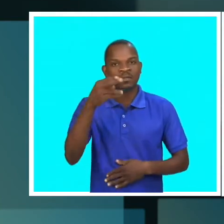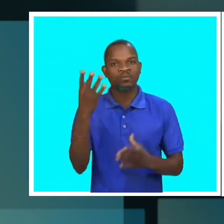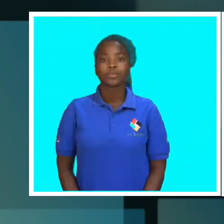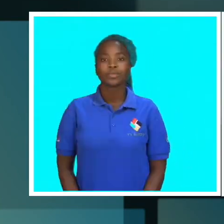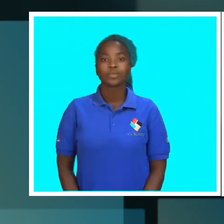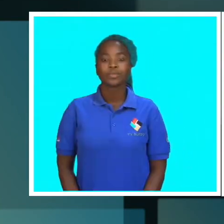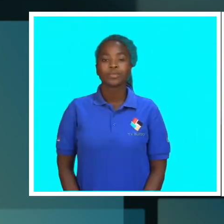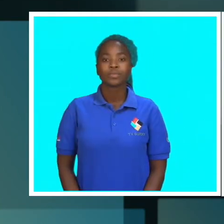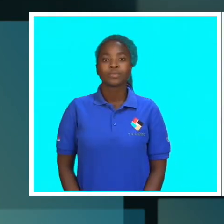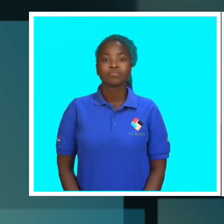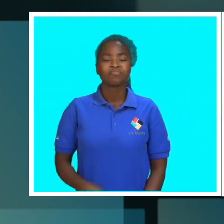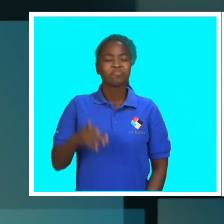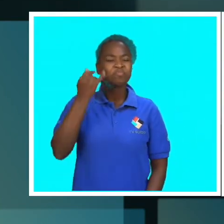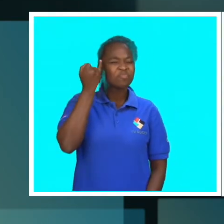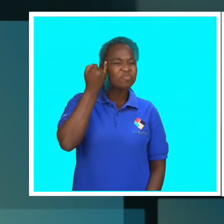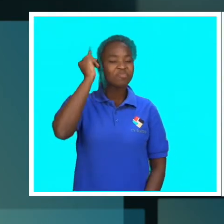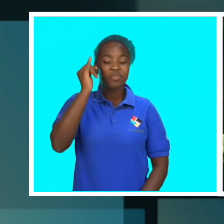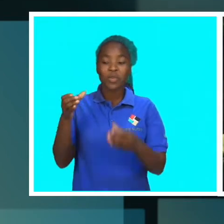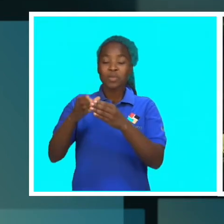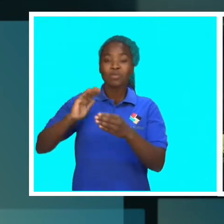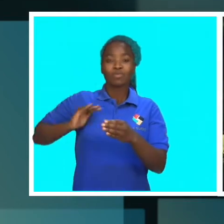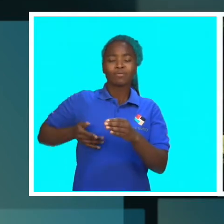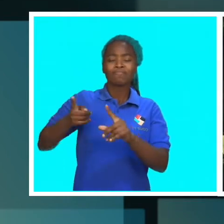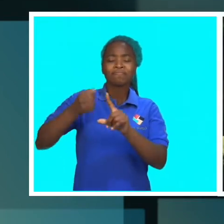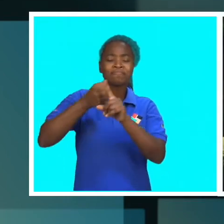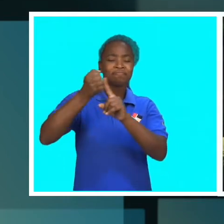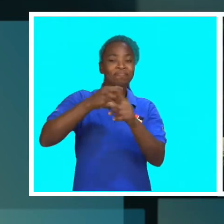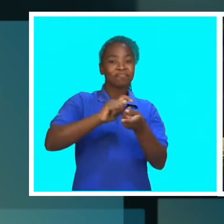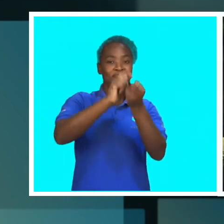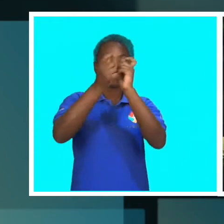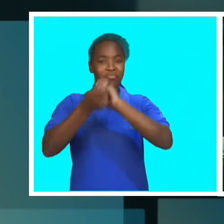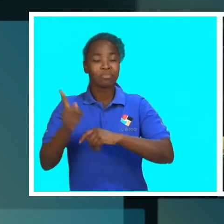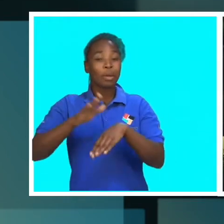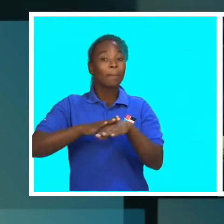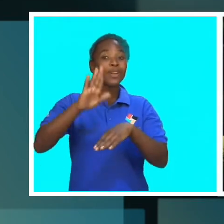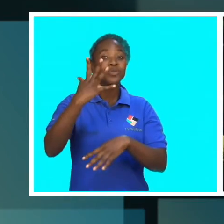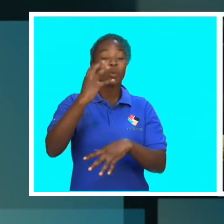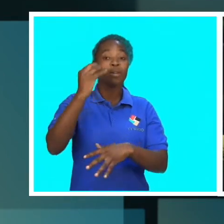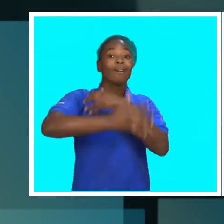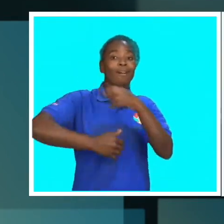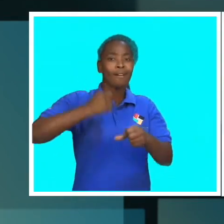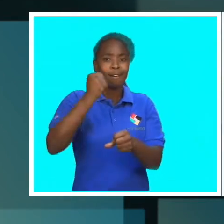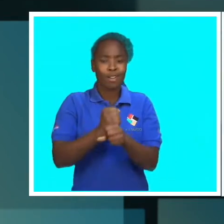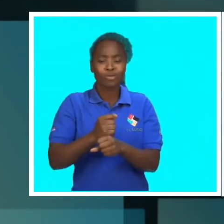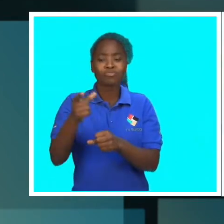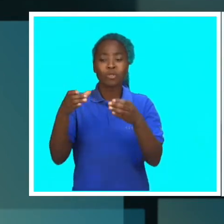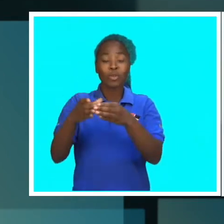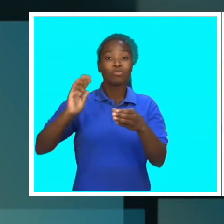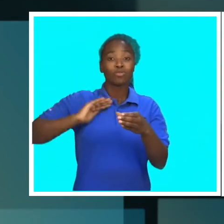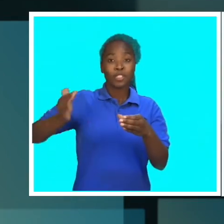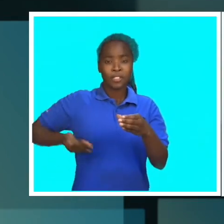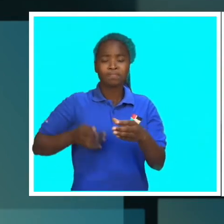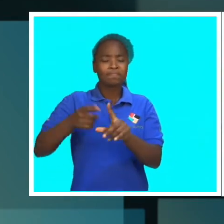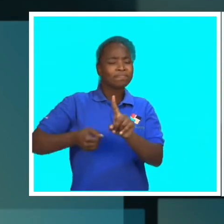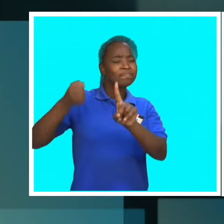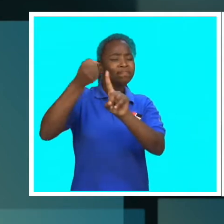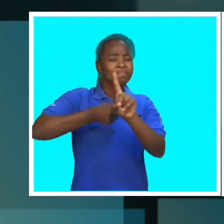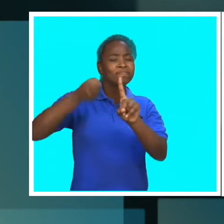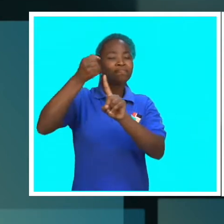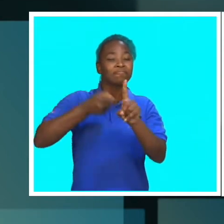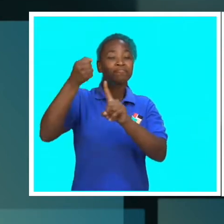juntem a nós. A ideia revolucionária feminina data a mais de um século e meio quando um grupo de mulheres